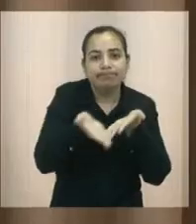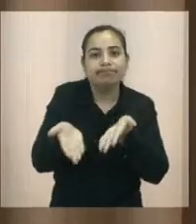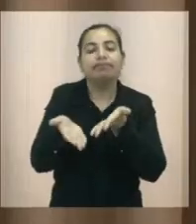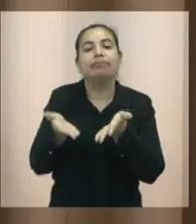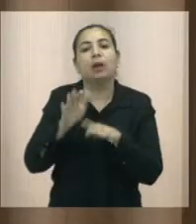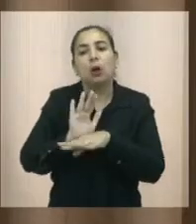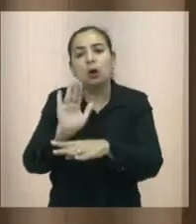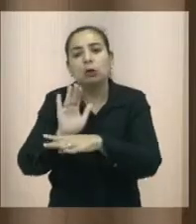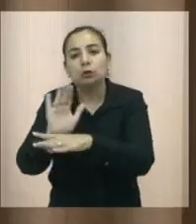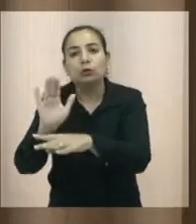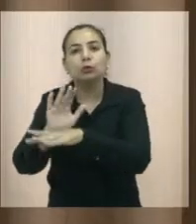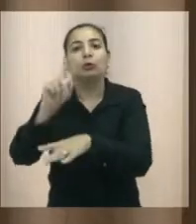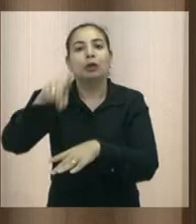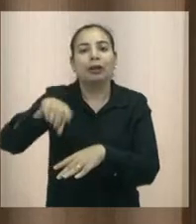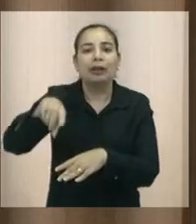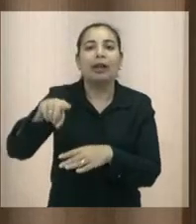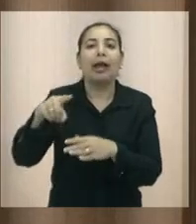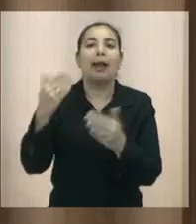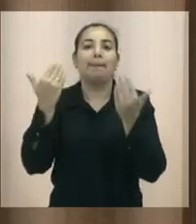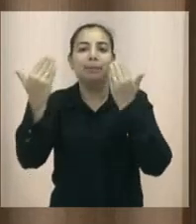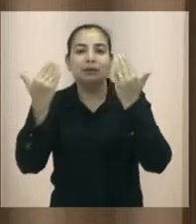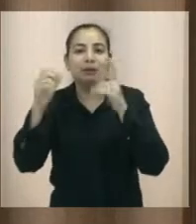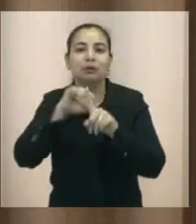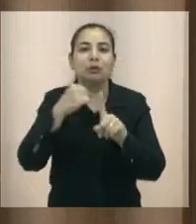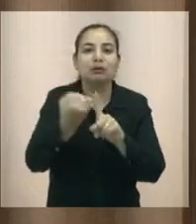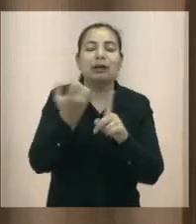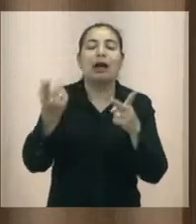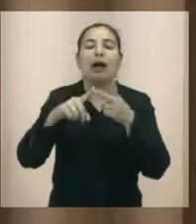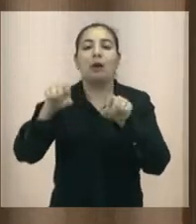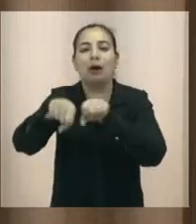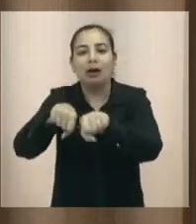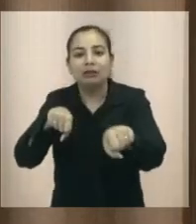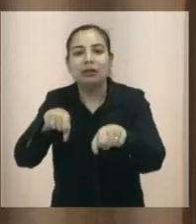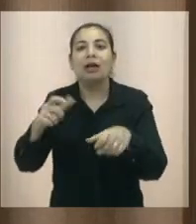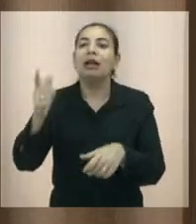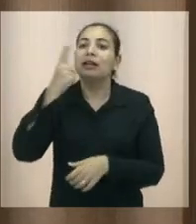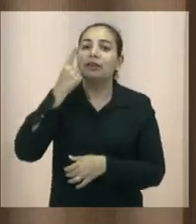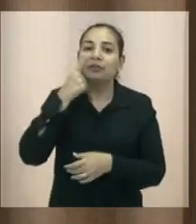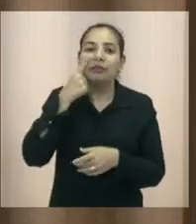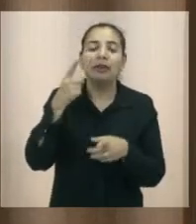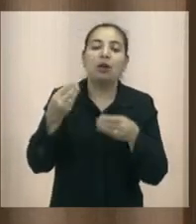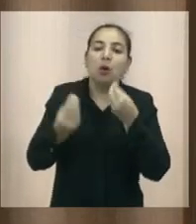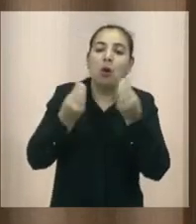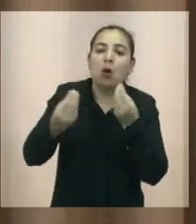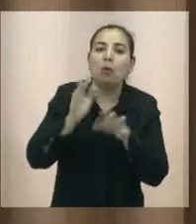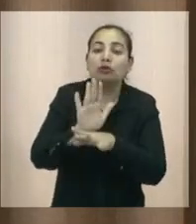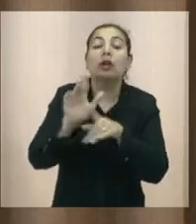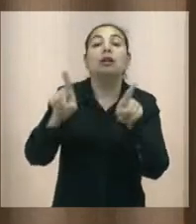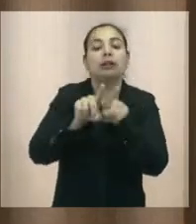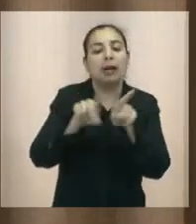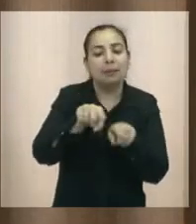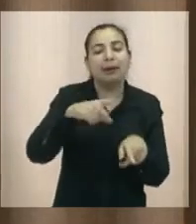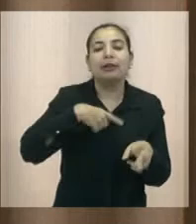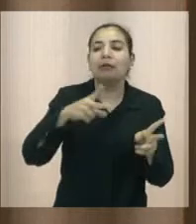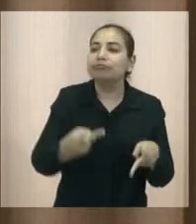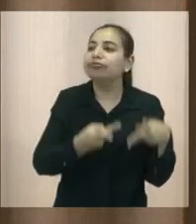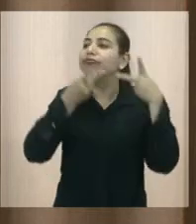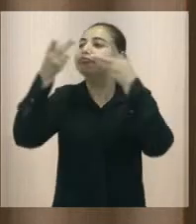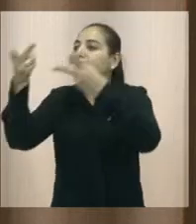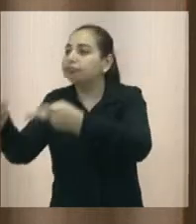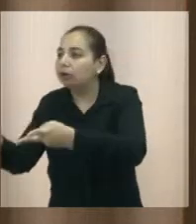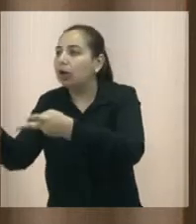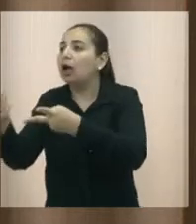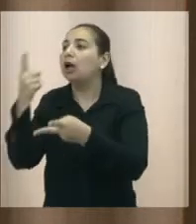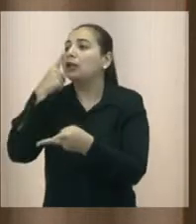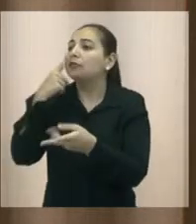também psicossocial, né? Tanto psicólogo, assistente social, chegando e fazendo busca ativa na casa das pessoas para ver o que é preciso, o que a gente pode transformar na